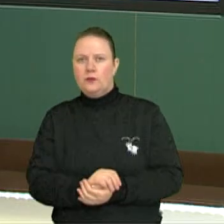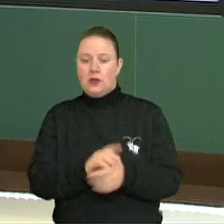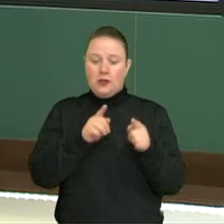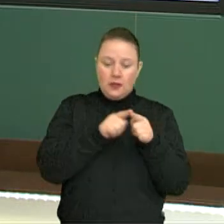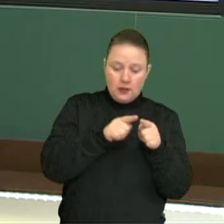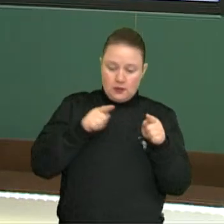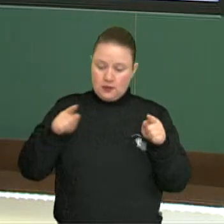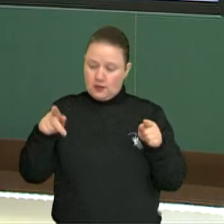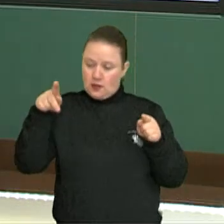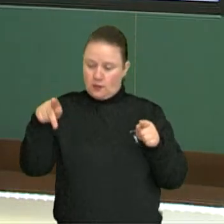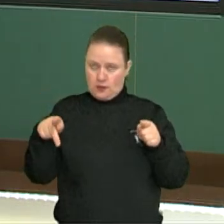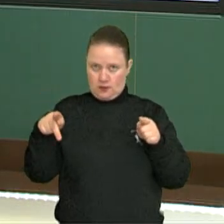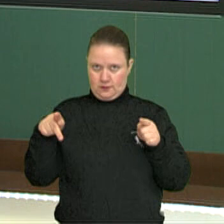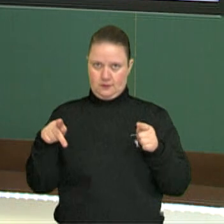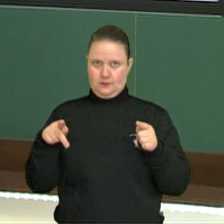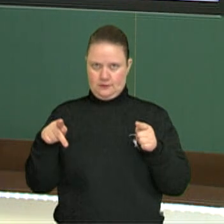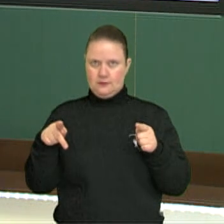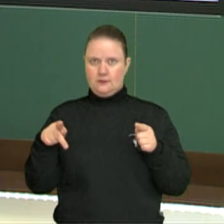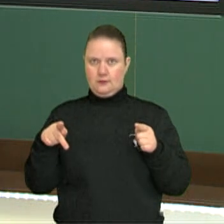e, consequentemente,